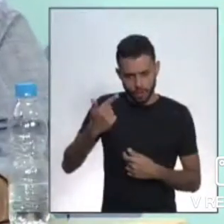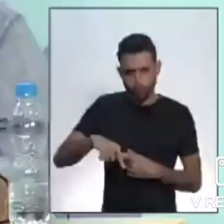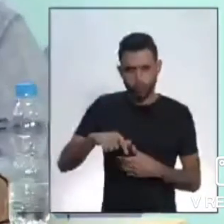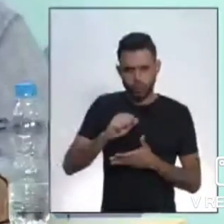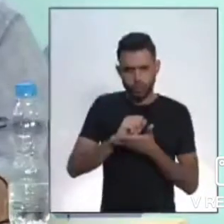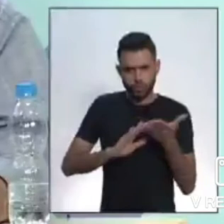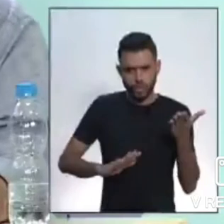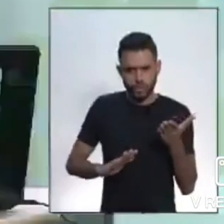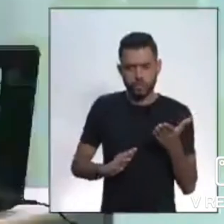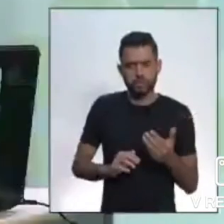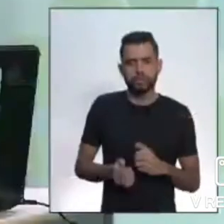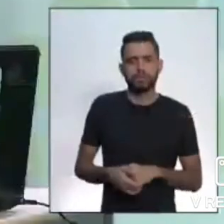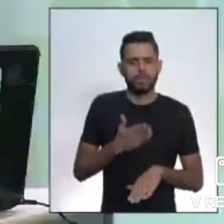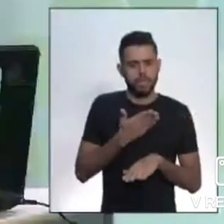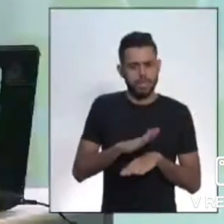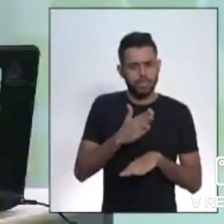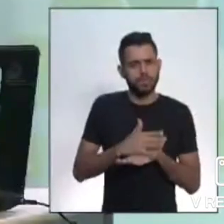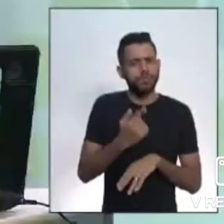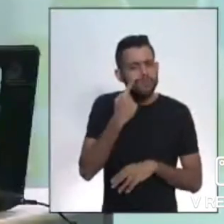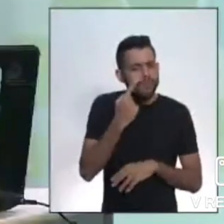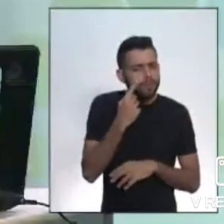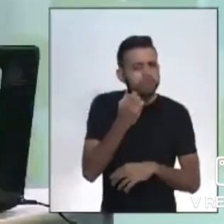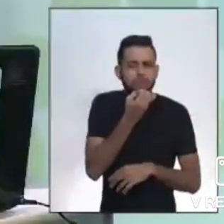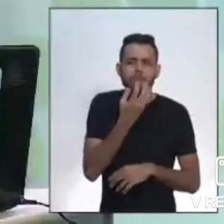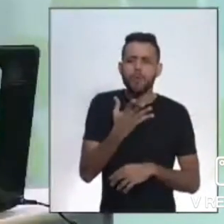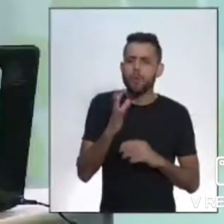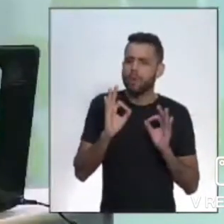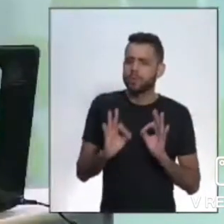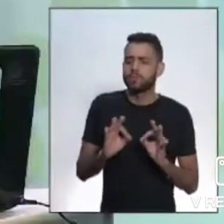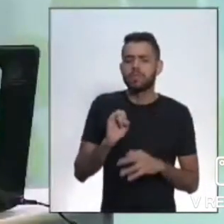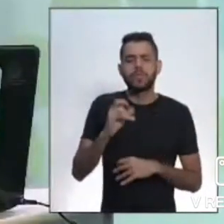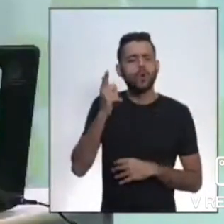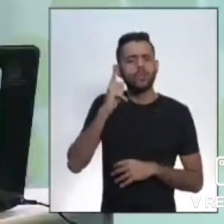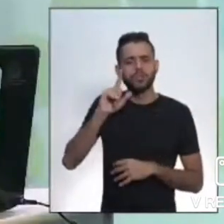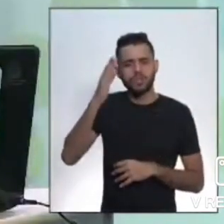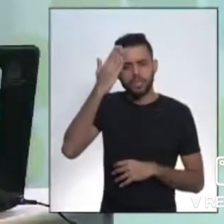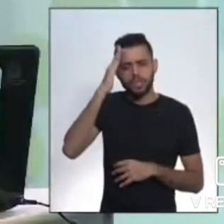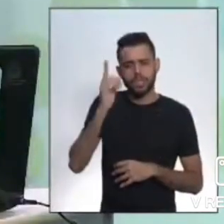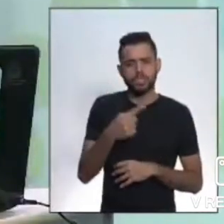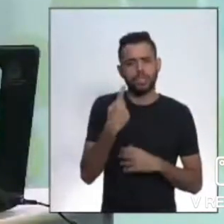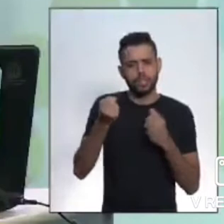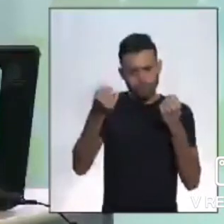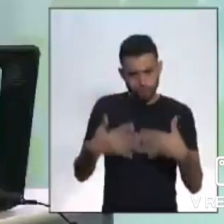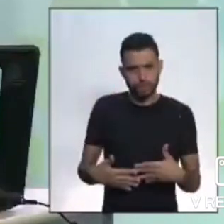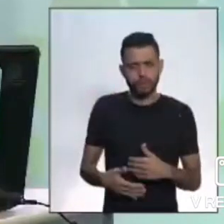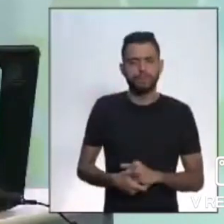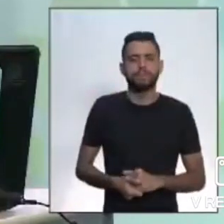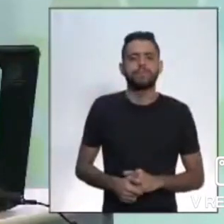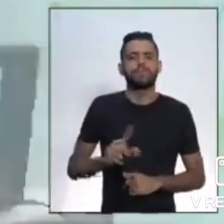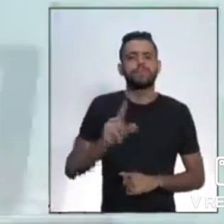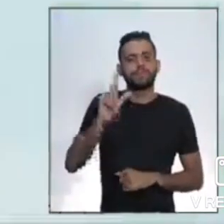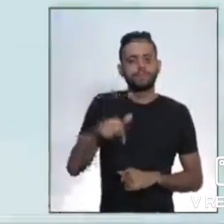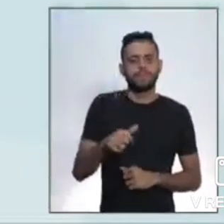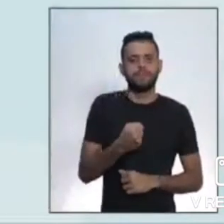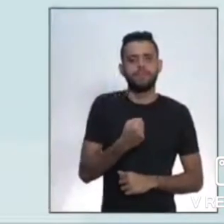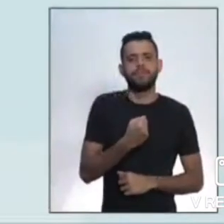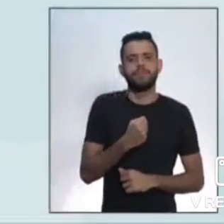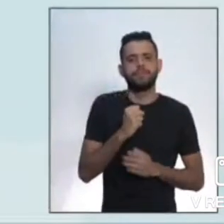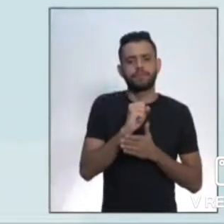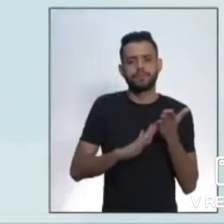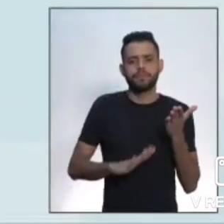atividade? Vamos ver se eles tão bom mesmo e se conseguiram entender o que a gente estava explicando aqui. Na próxima atividade, eu tenho